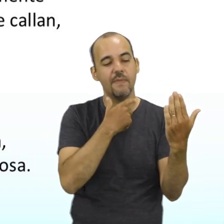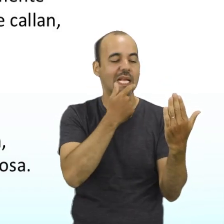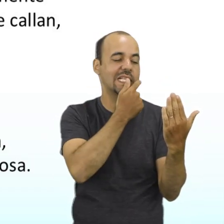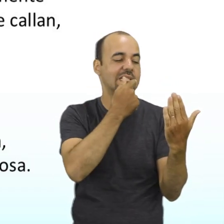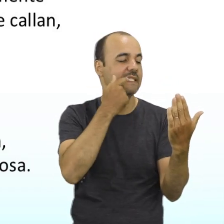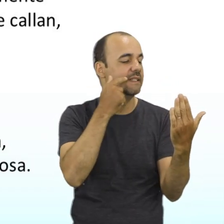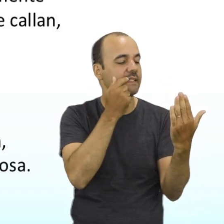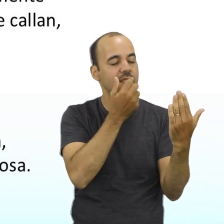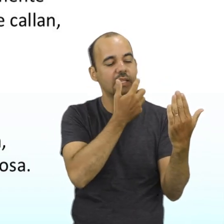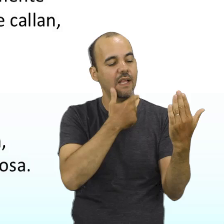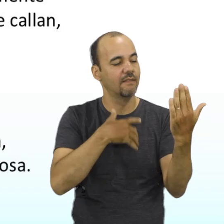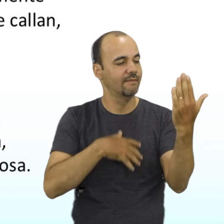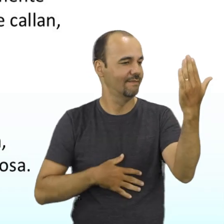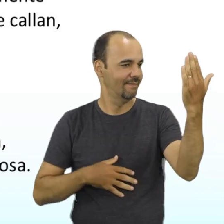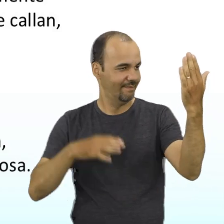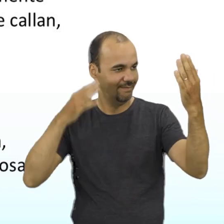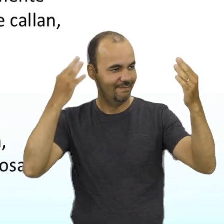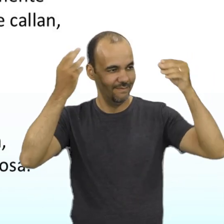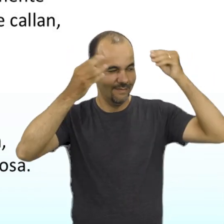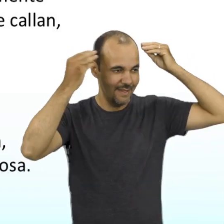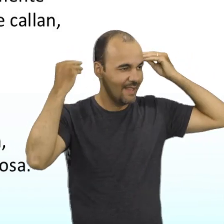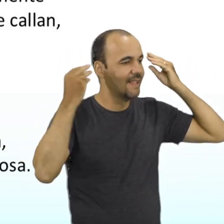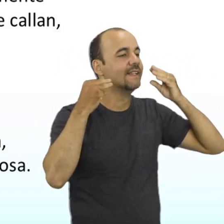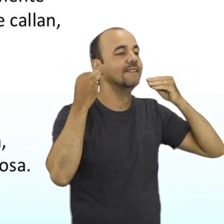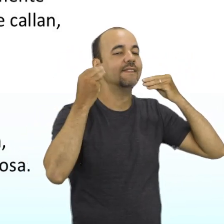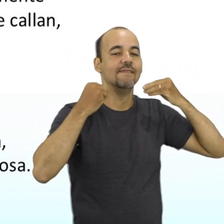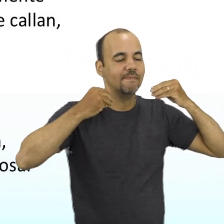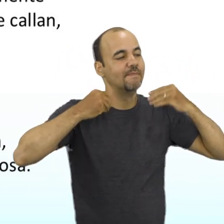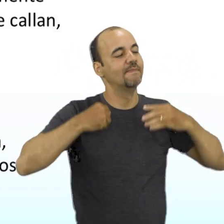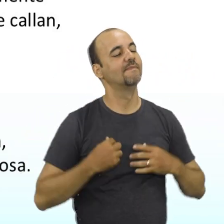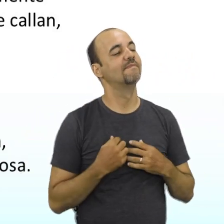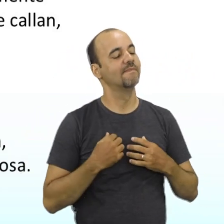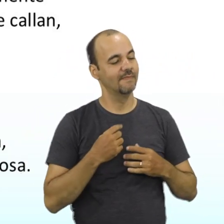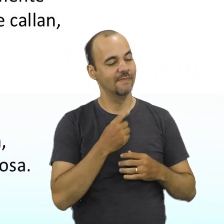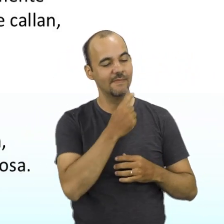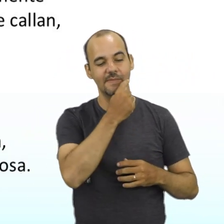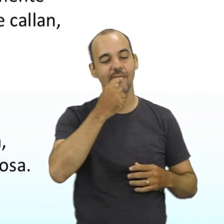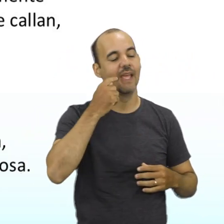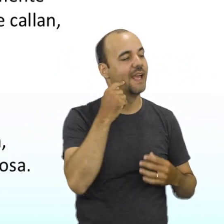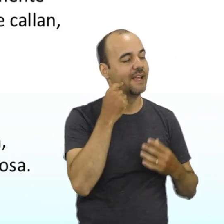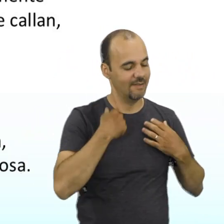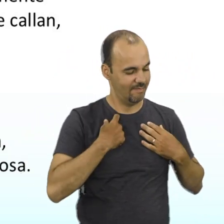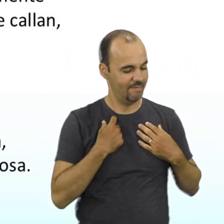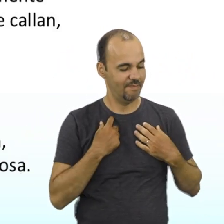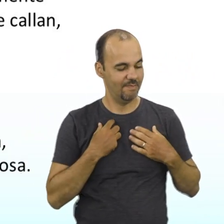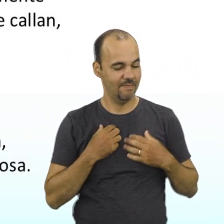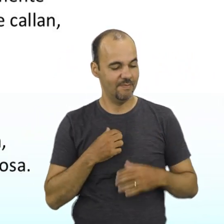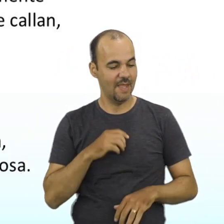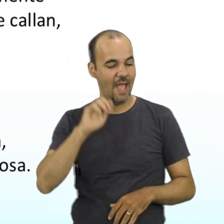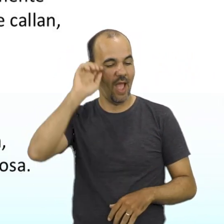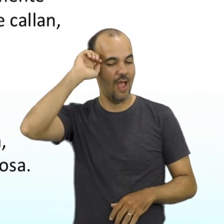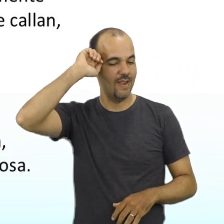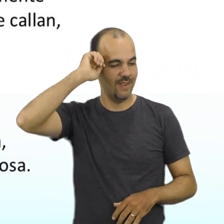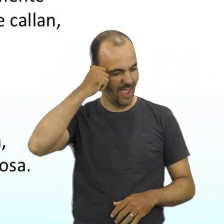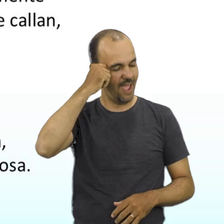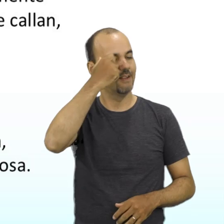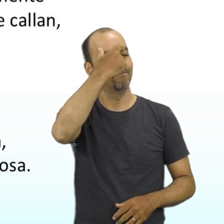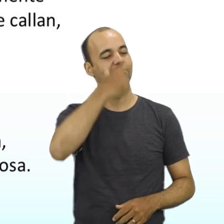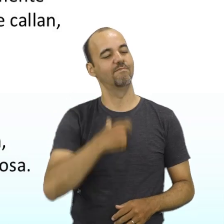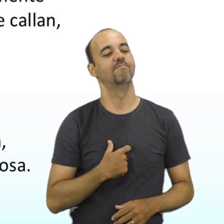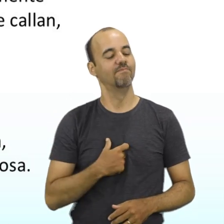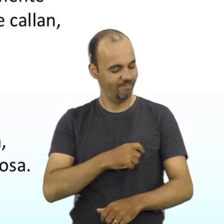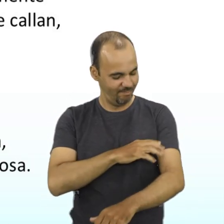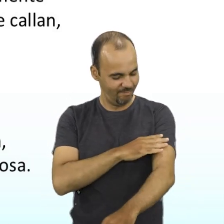dentes rotundamente blancos, né, fortemente brancos, e minha pele negra valente, me